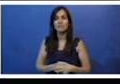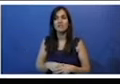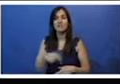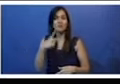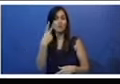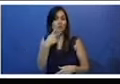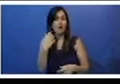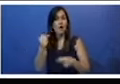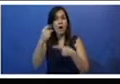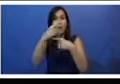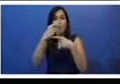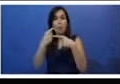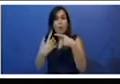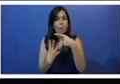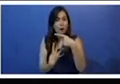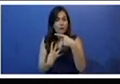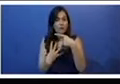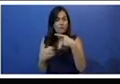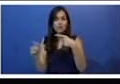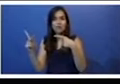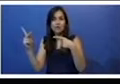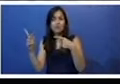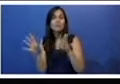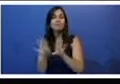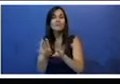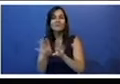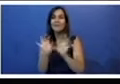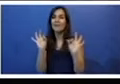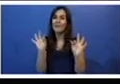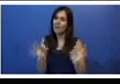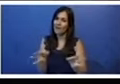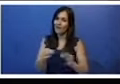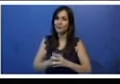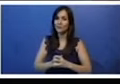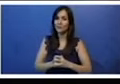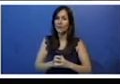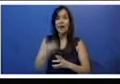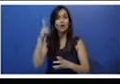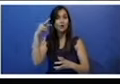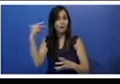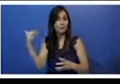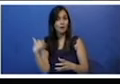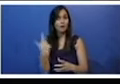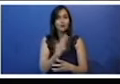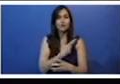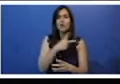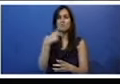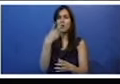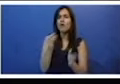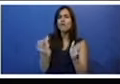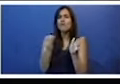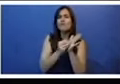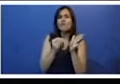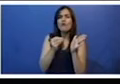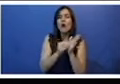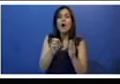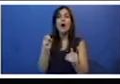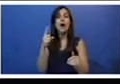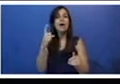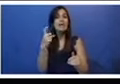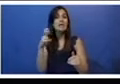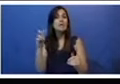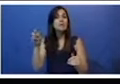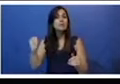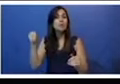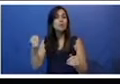1/4 de qug Está correto é mais comum falarmos faltam 15 minutos para